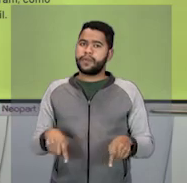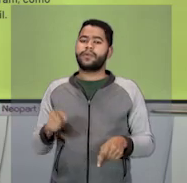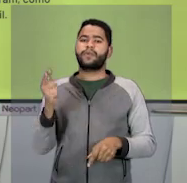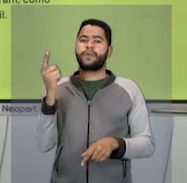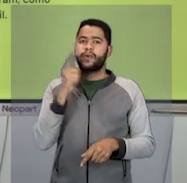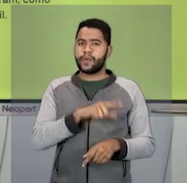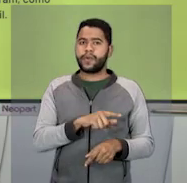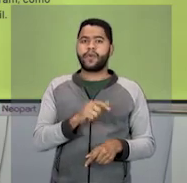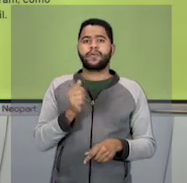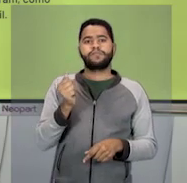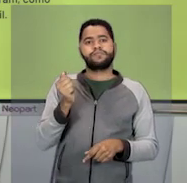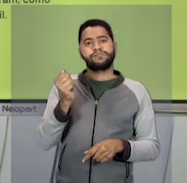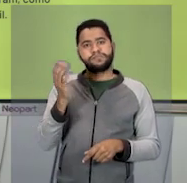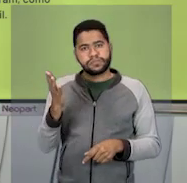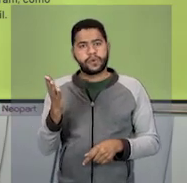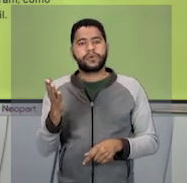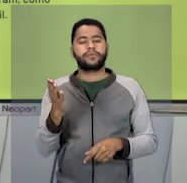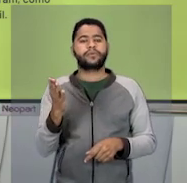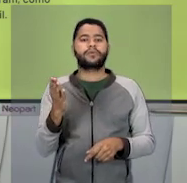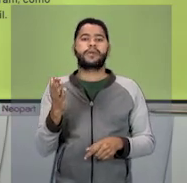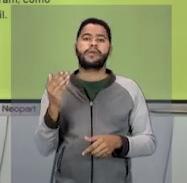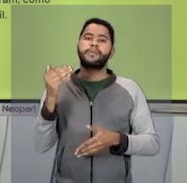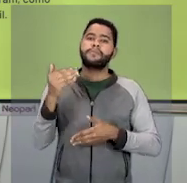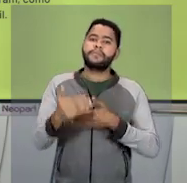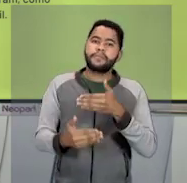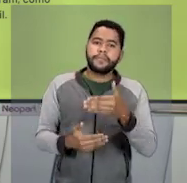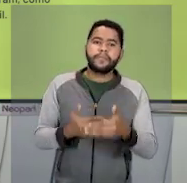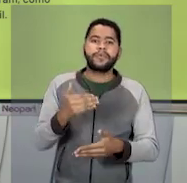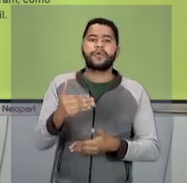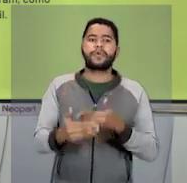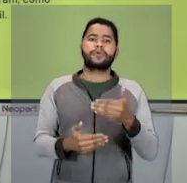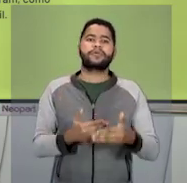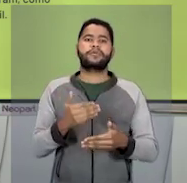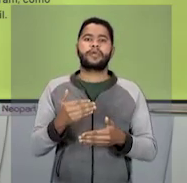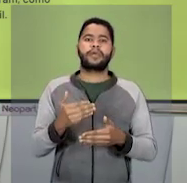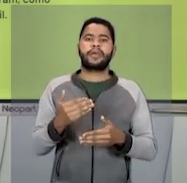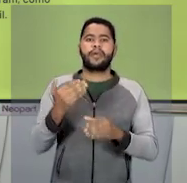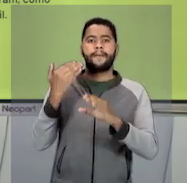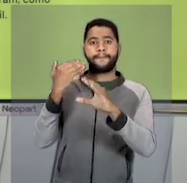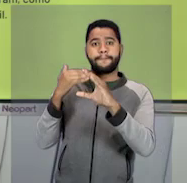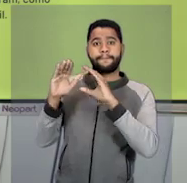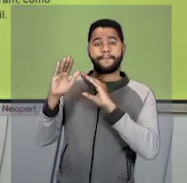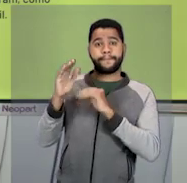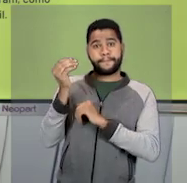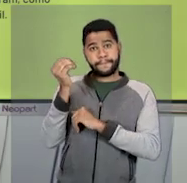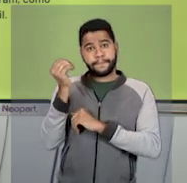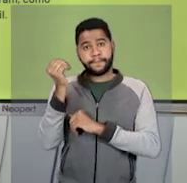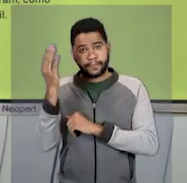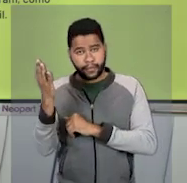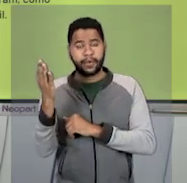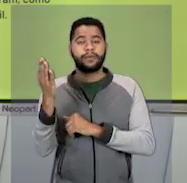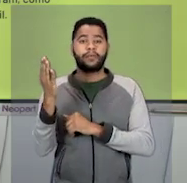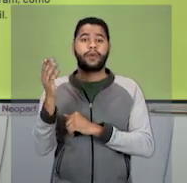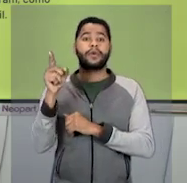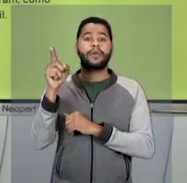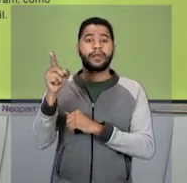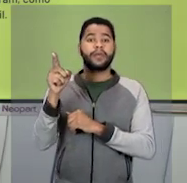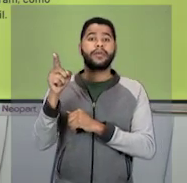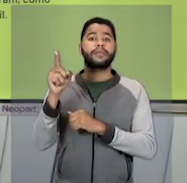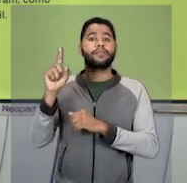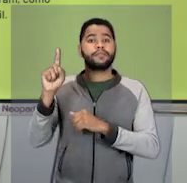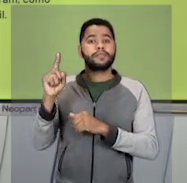mercado externo e esse processo, né, quer dizer, a gente manda os bens primários para fora e esses bens primários